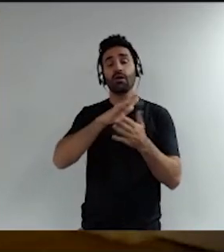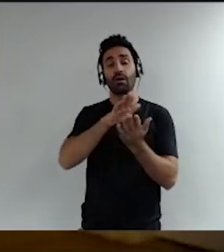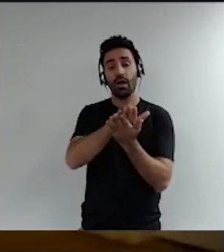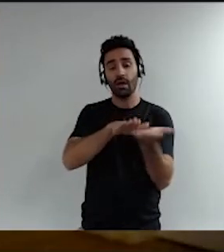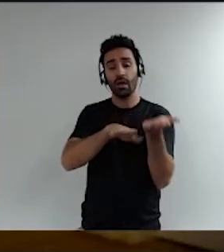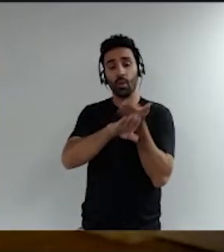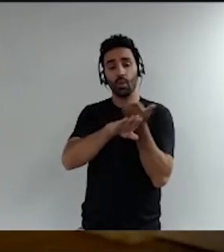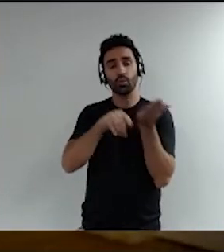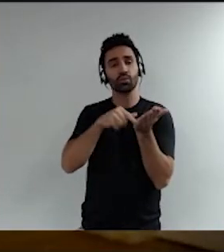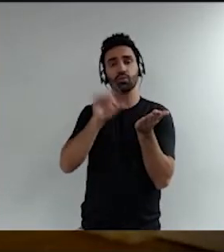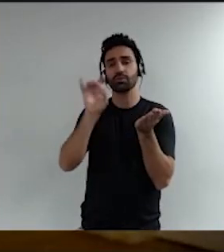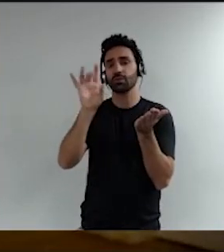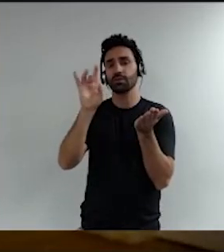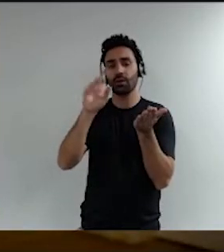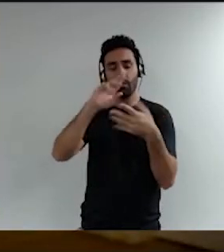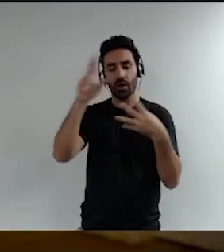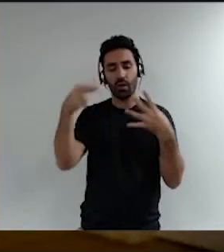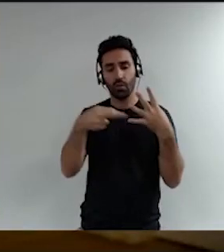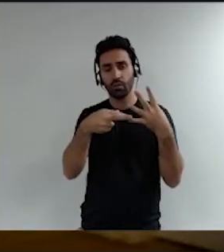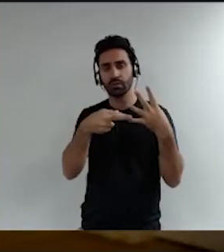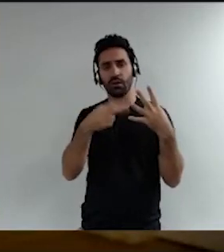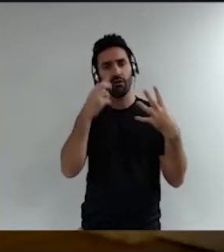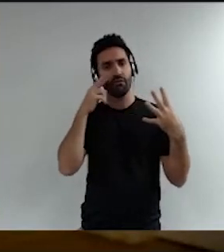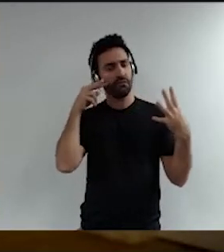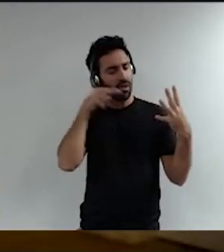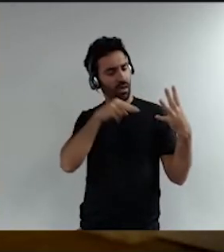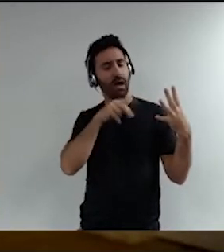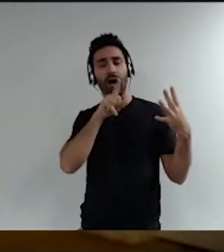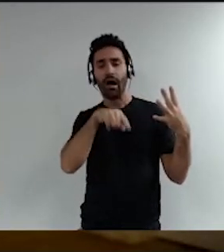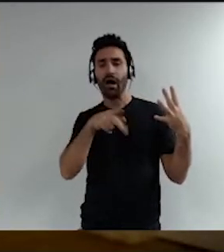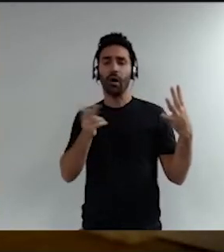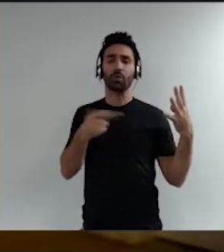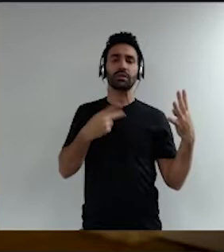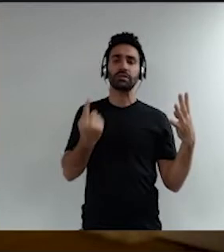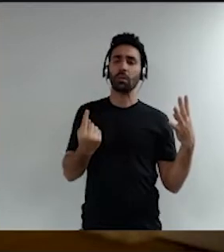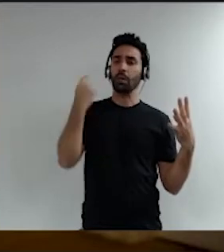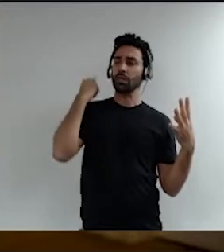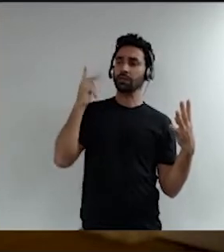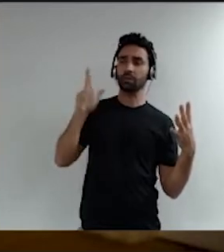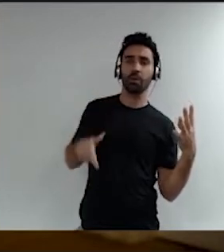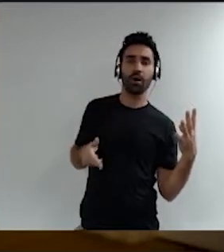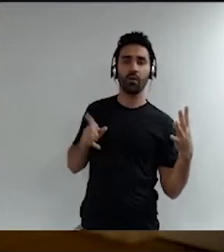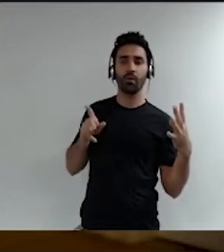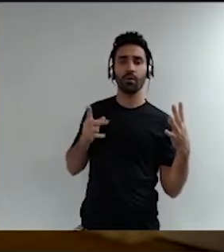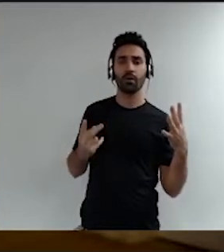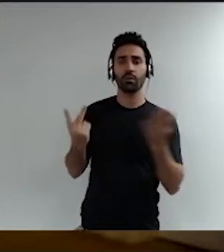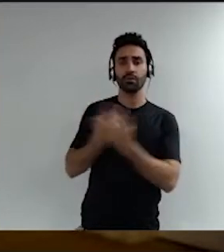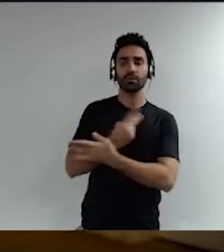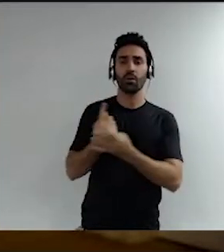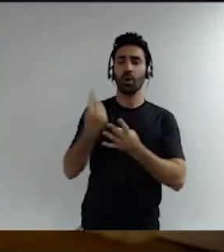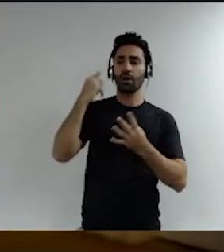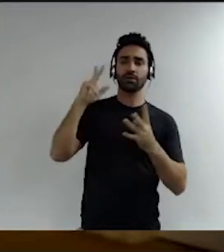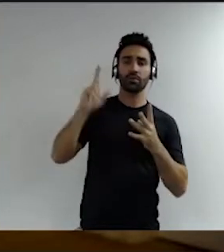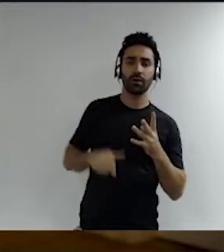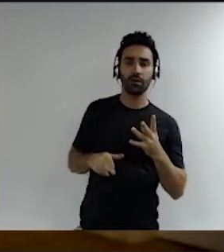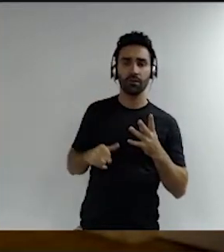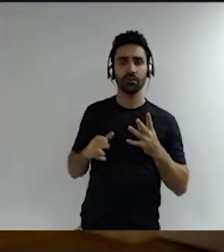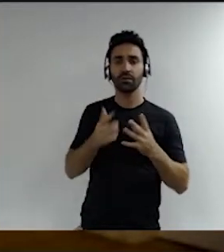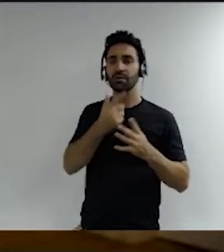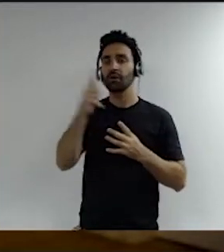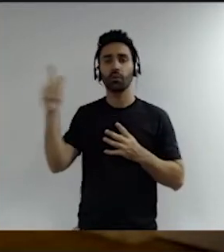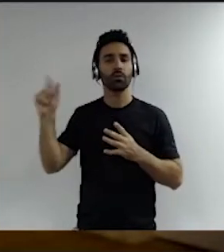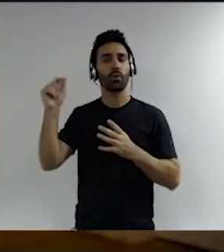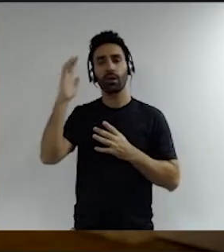você vai ver muito mais citação de precedentes jurisprudenciais do que doutrinários.